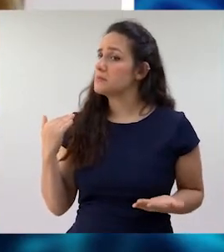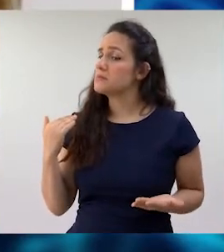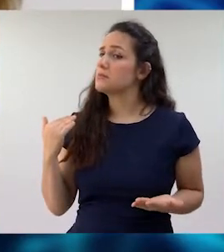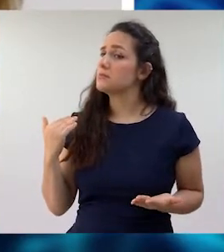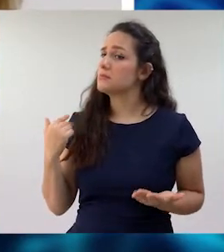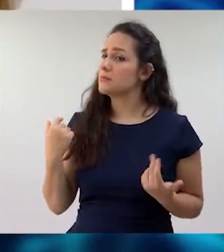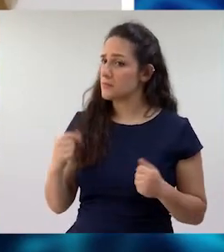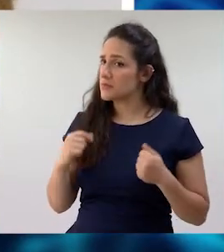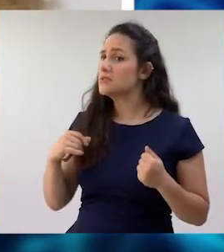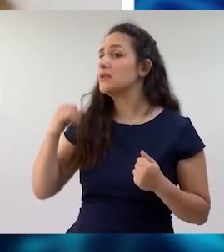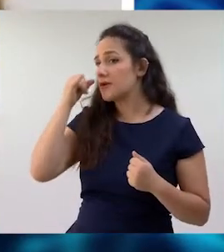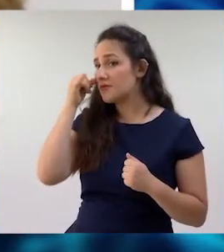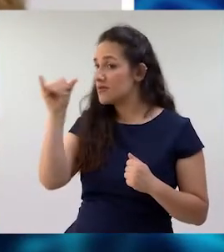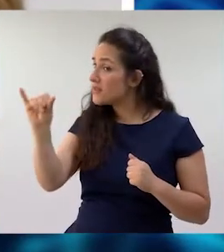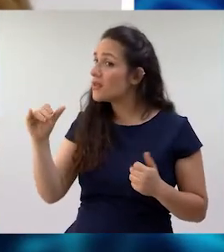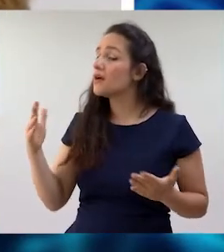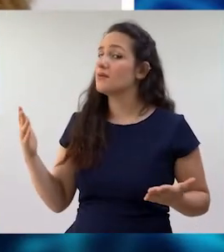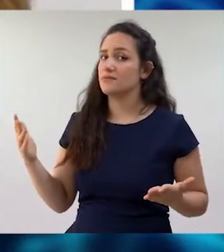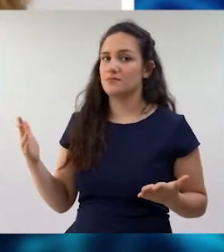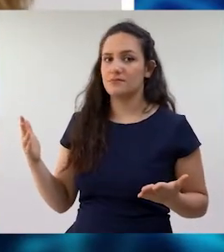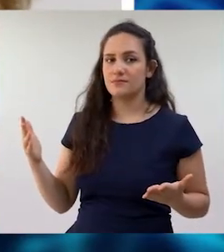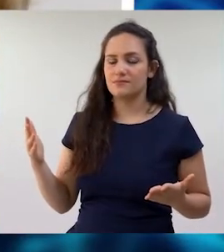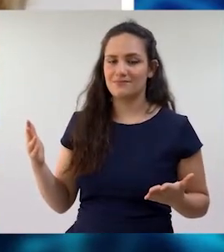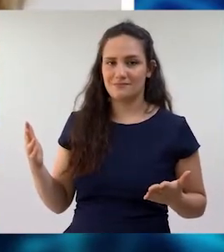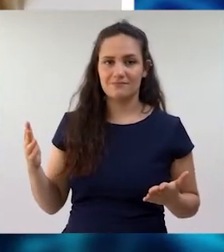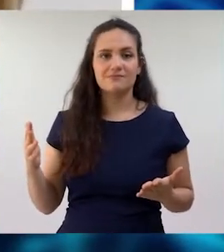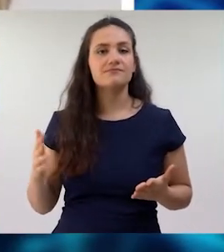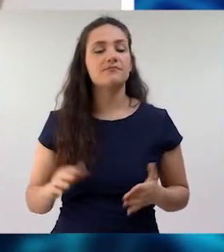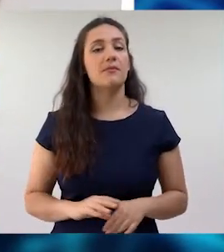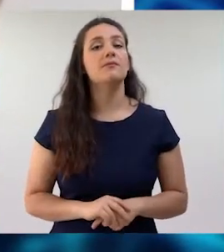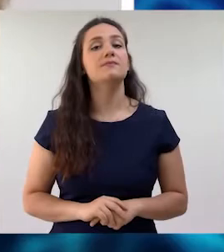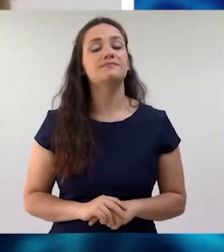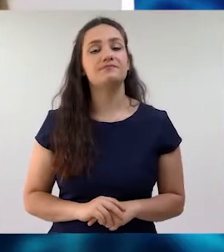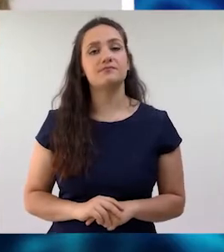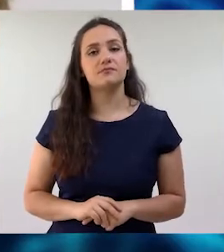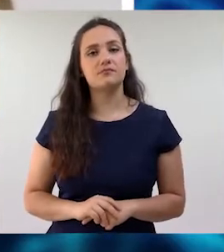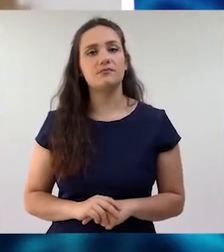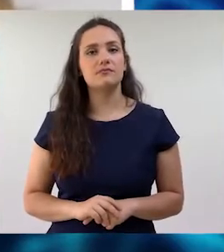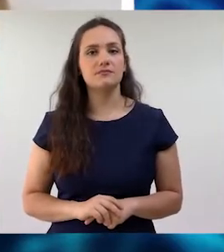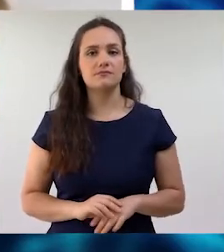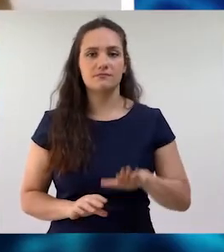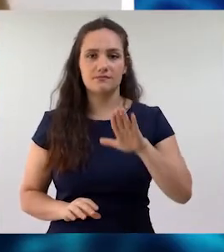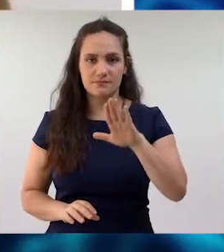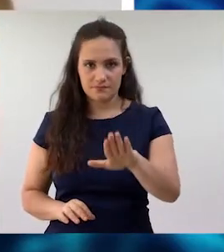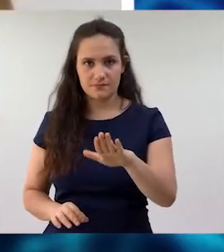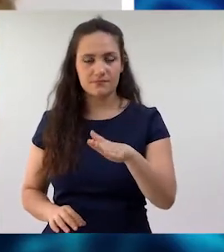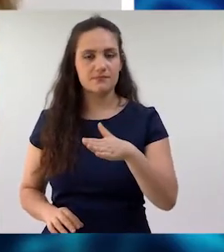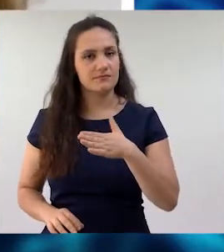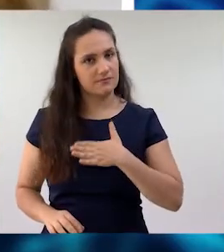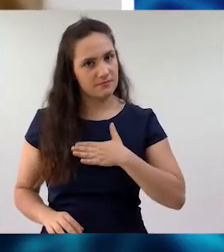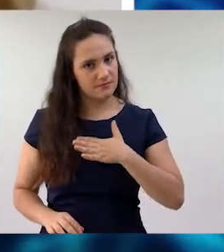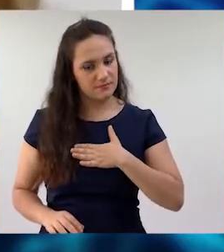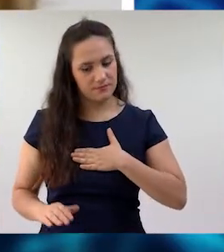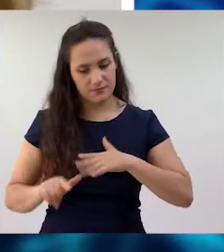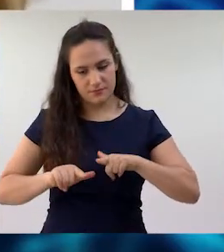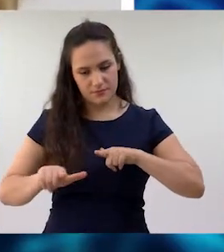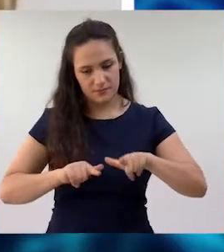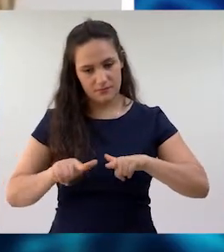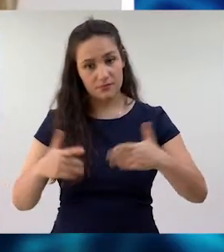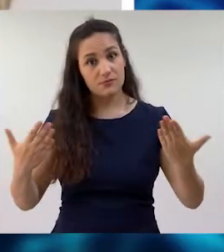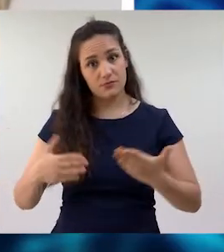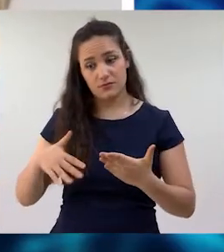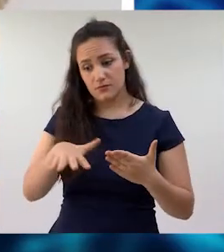sobre a prevenção, o que eu acharia ideal, né? Então, a